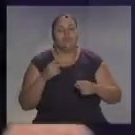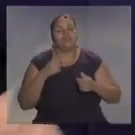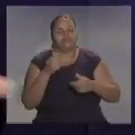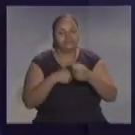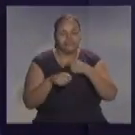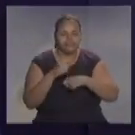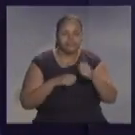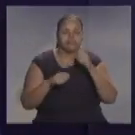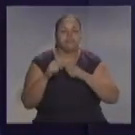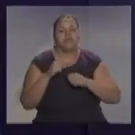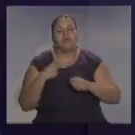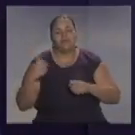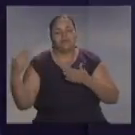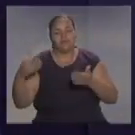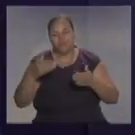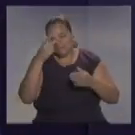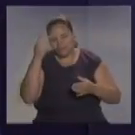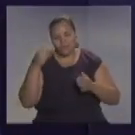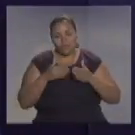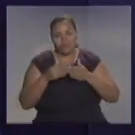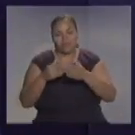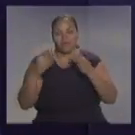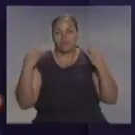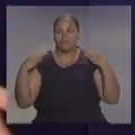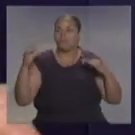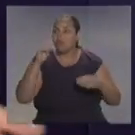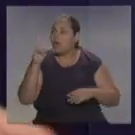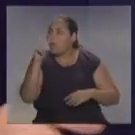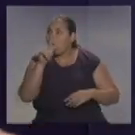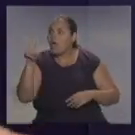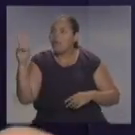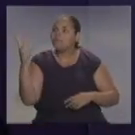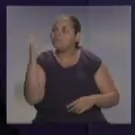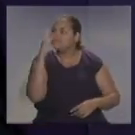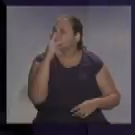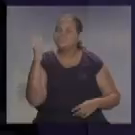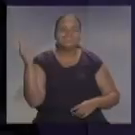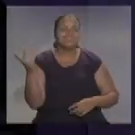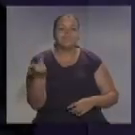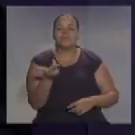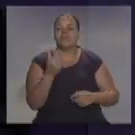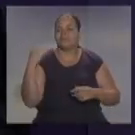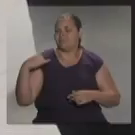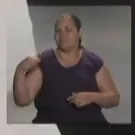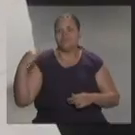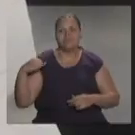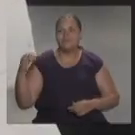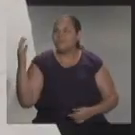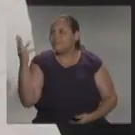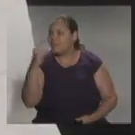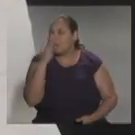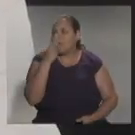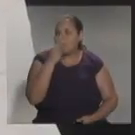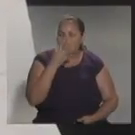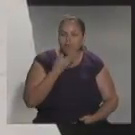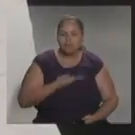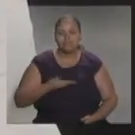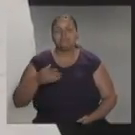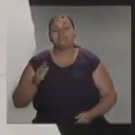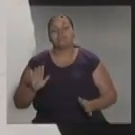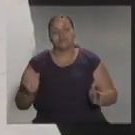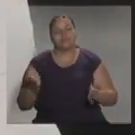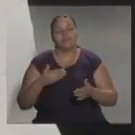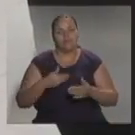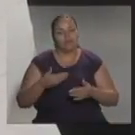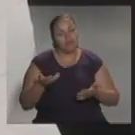os transatlânticos chegavam, o turista chegava já olhando que cidade é essa, que cidade maravilhosa é essa. Está se buscando, inclusive, revitalizar